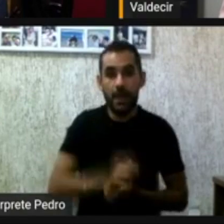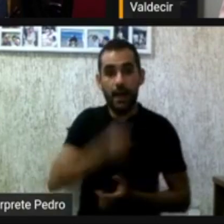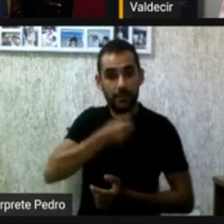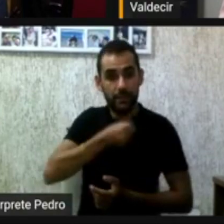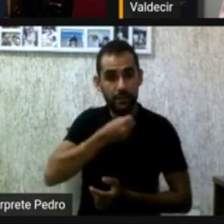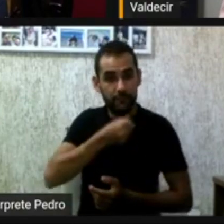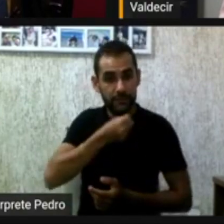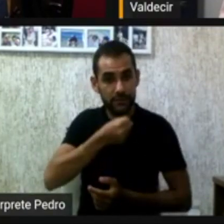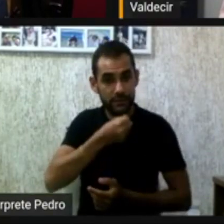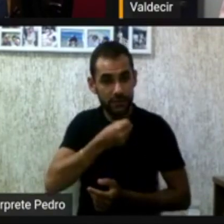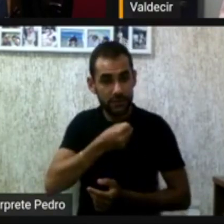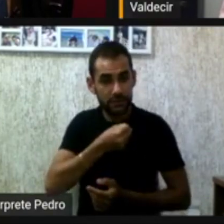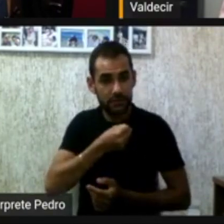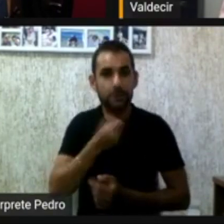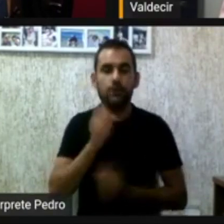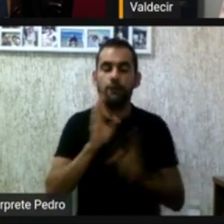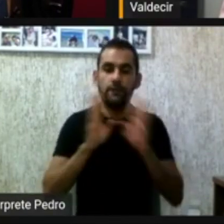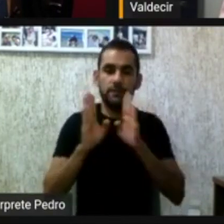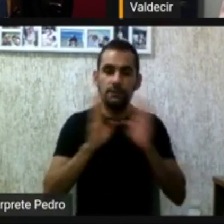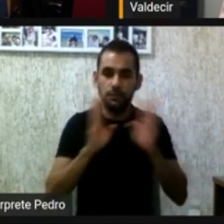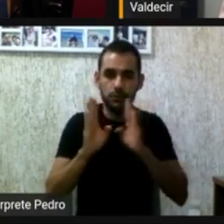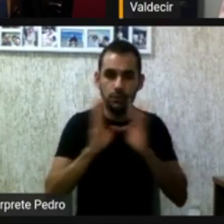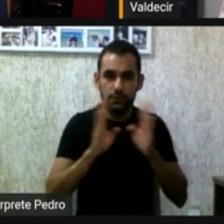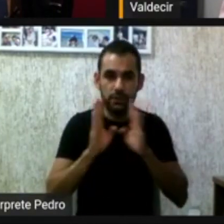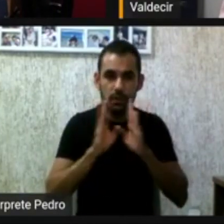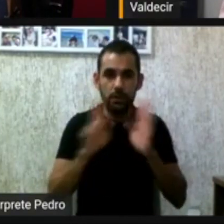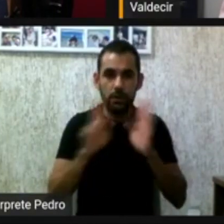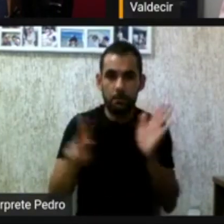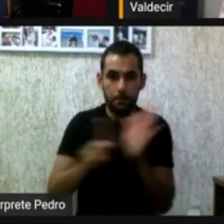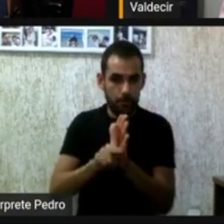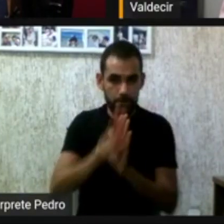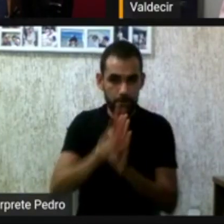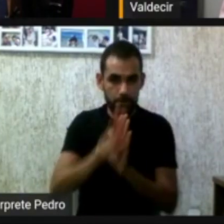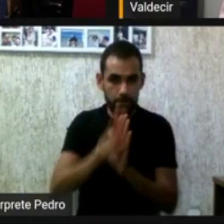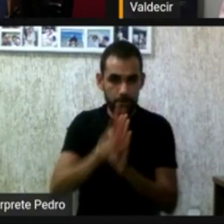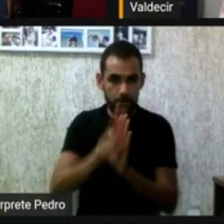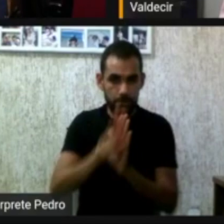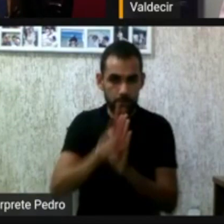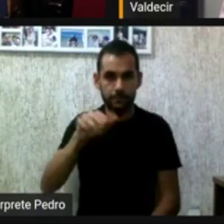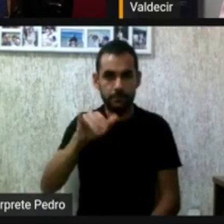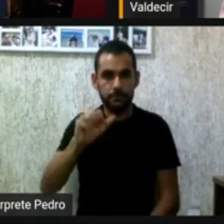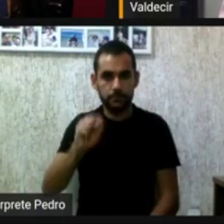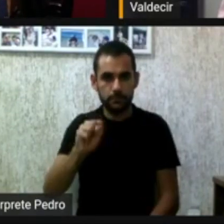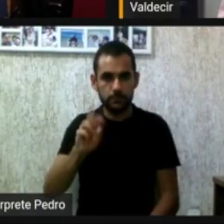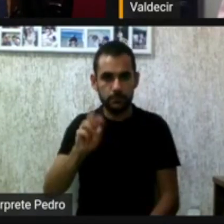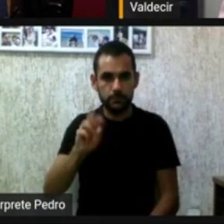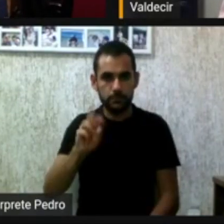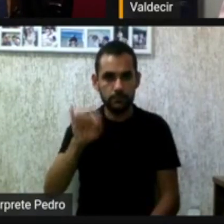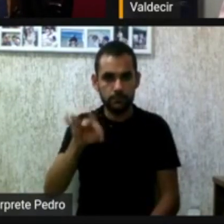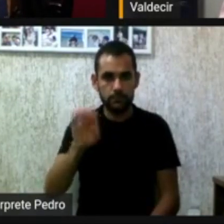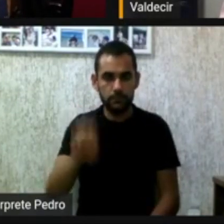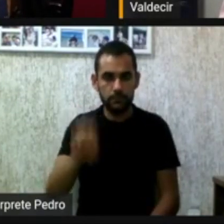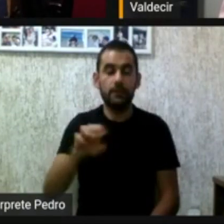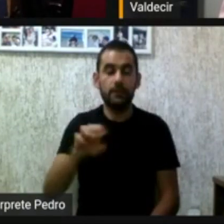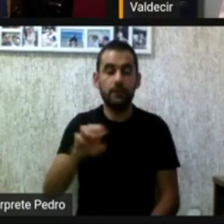transmitidas pelo Facebook do Portal Mais Vertentes e pelo nosso parceiro, a Rádio Império FM